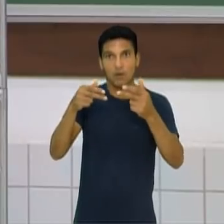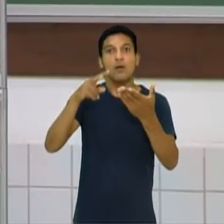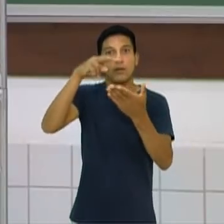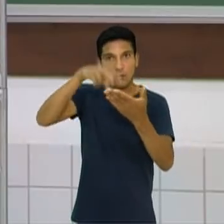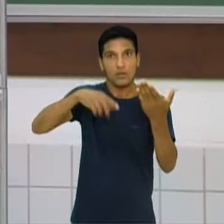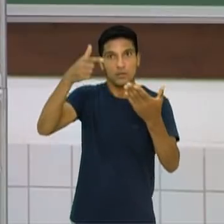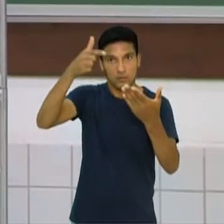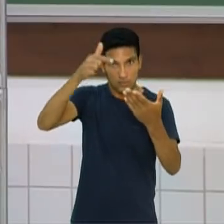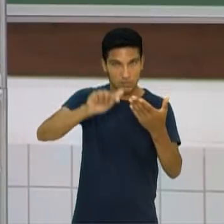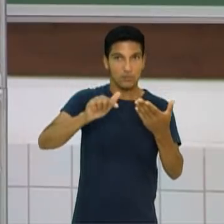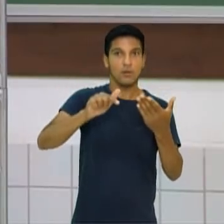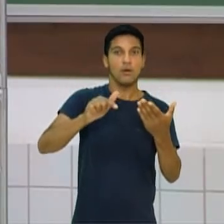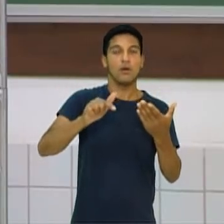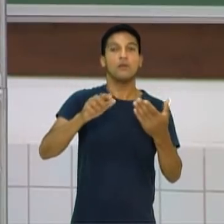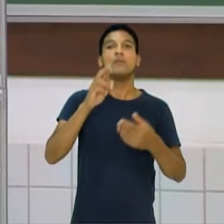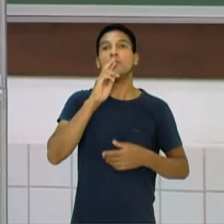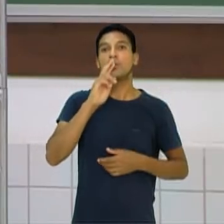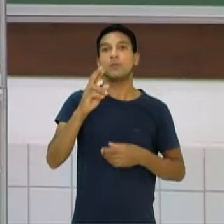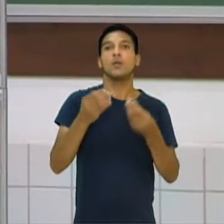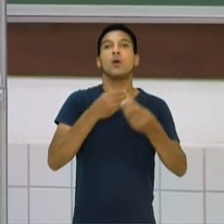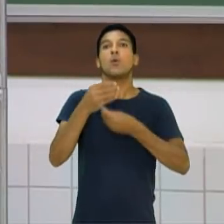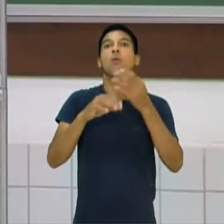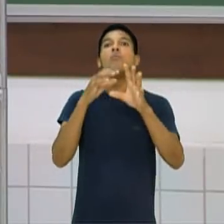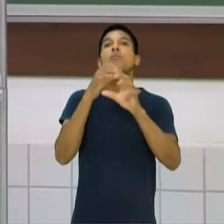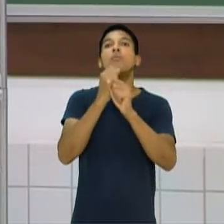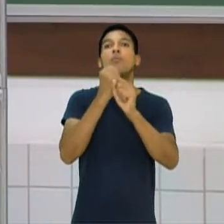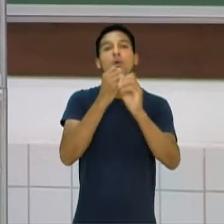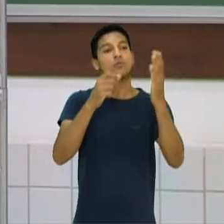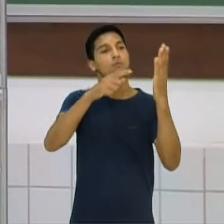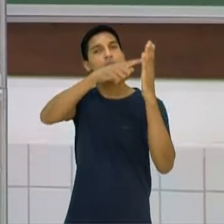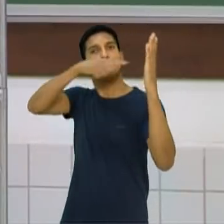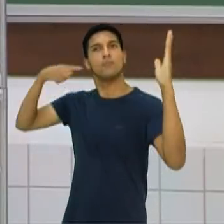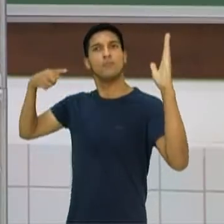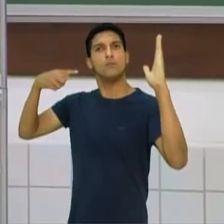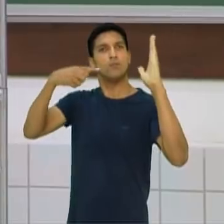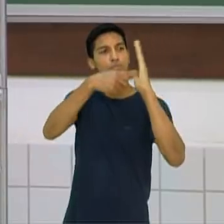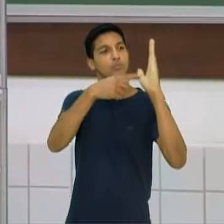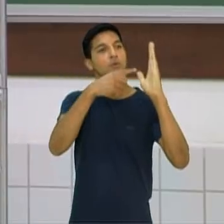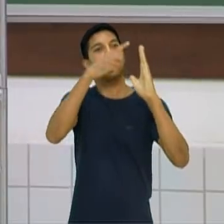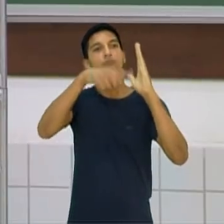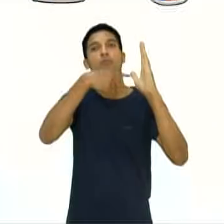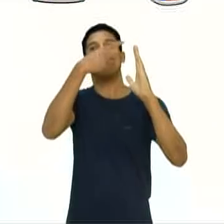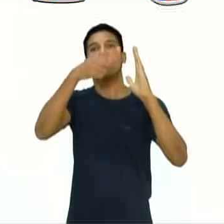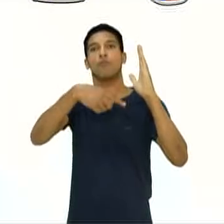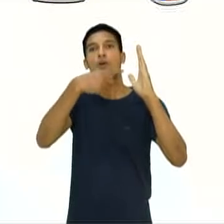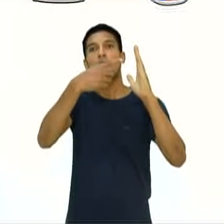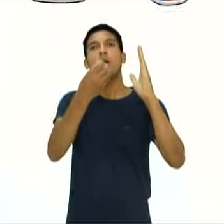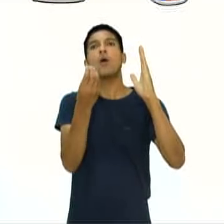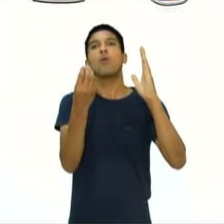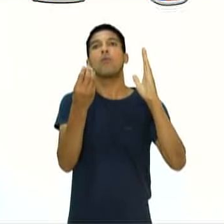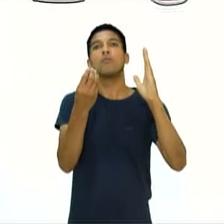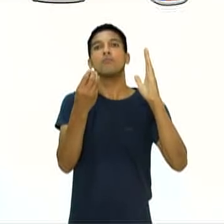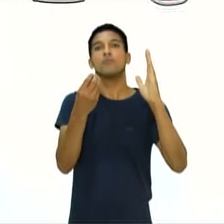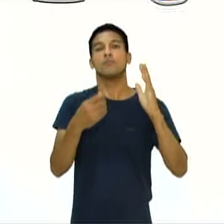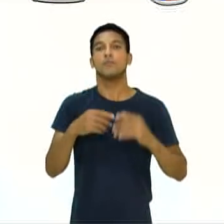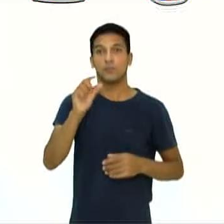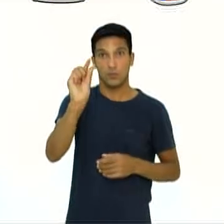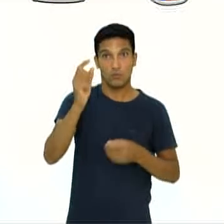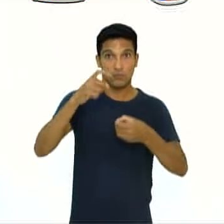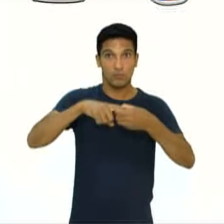as alternativas da nossa questão, resolva, daqui uns minutinhos a gente volta para corrigir.